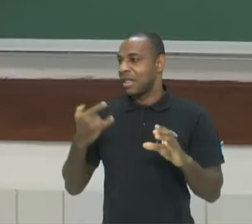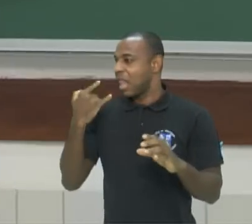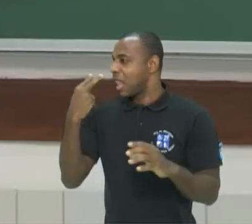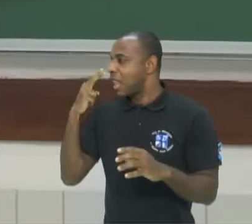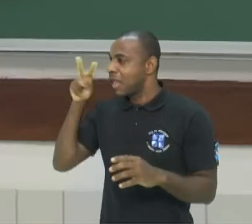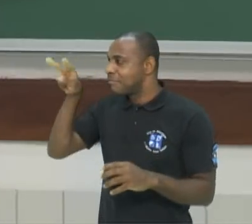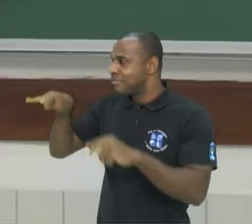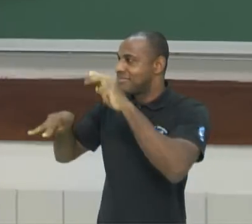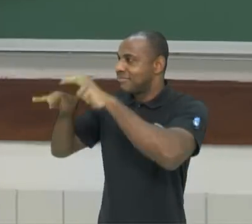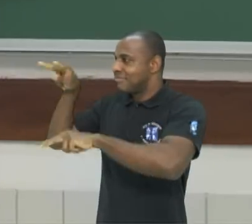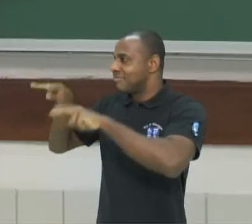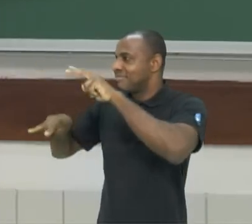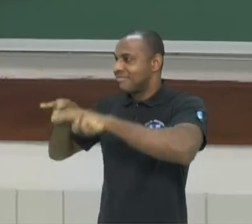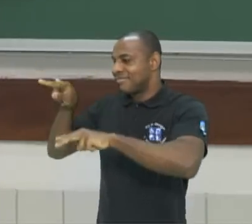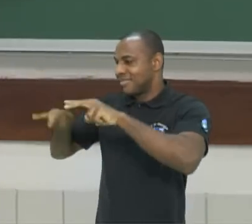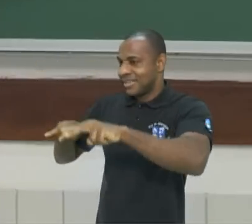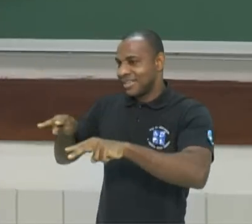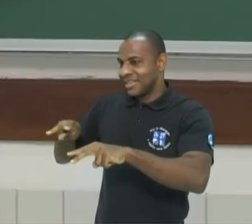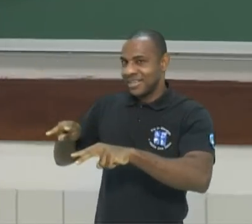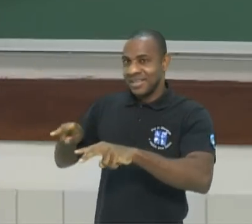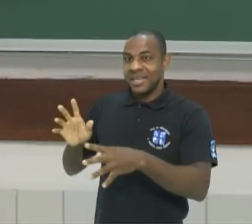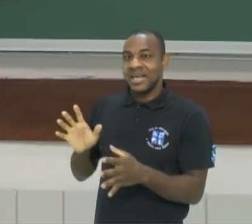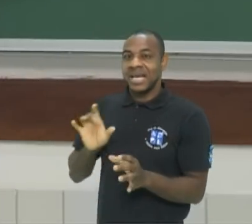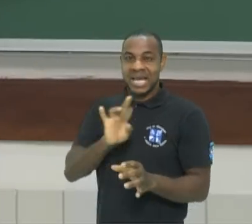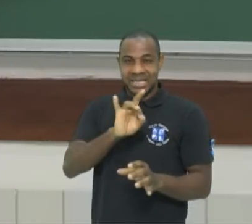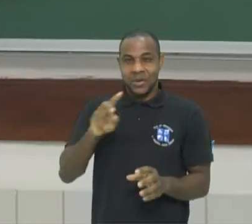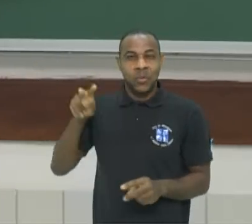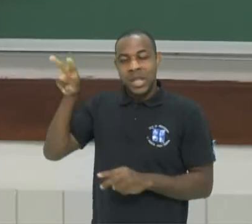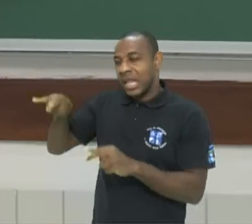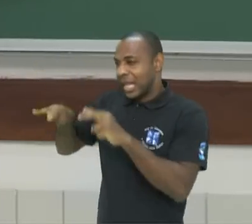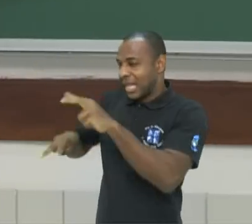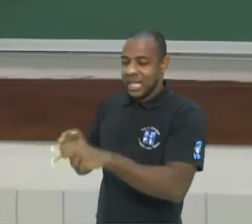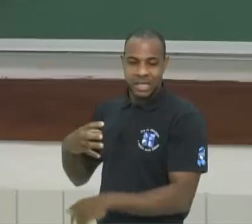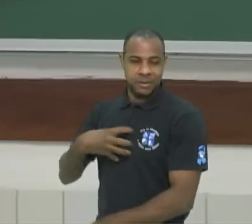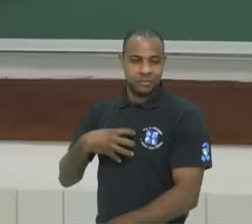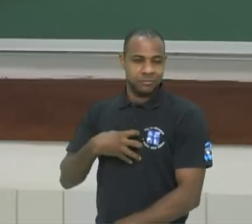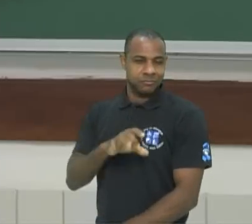Mas cada um ali teve seu jeitinho, pode acrescentar, colocar mais, ok?